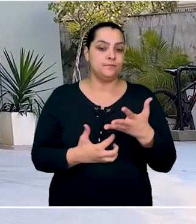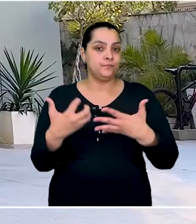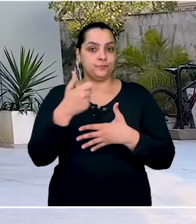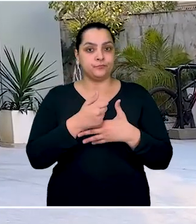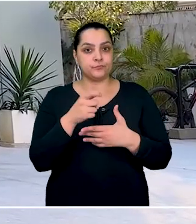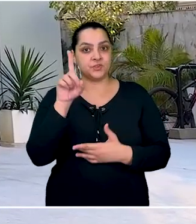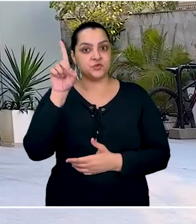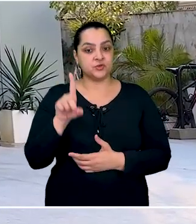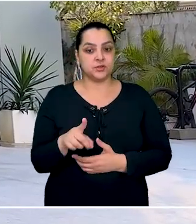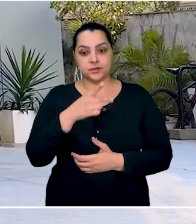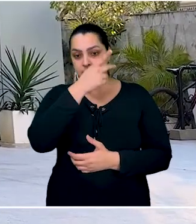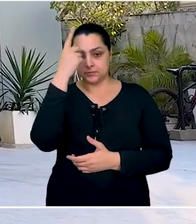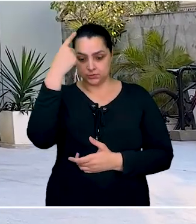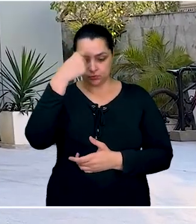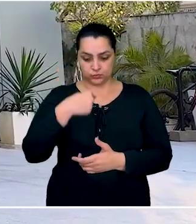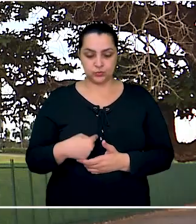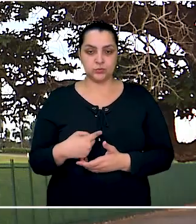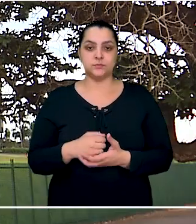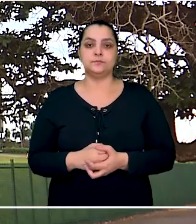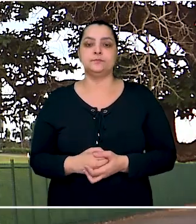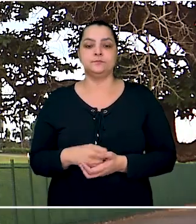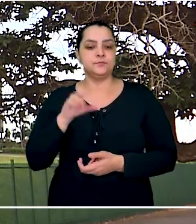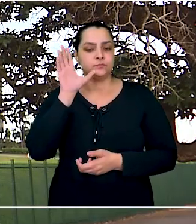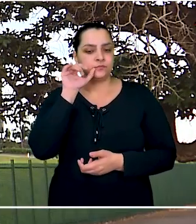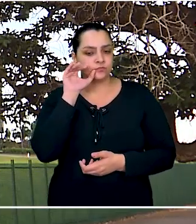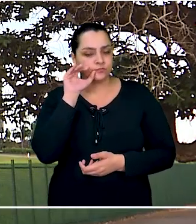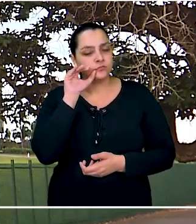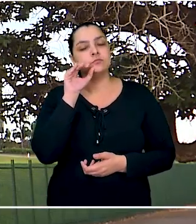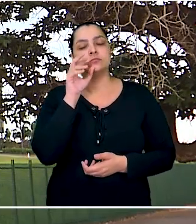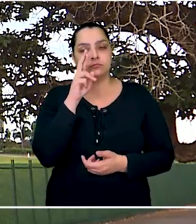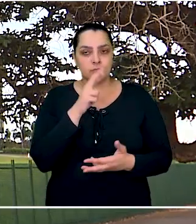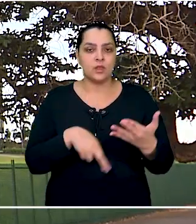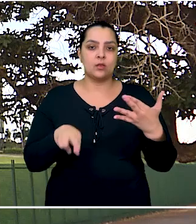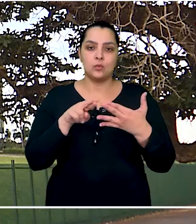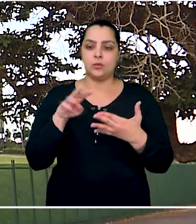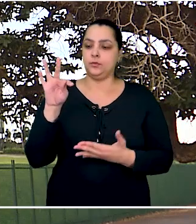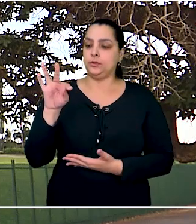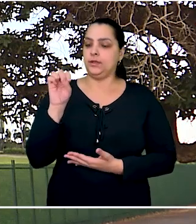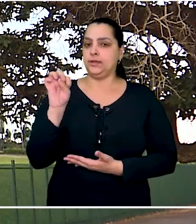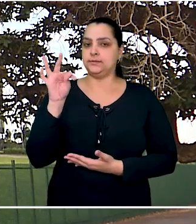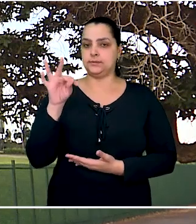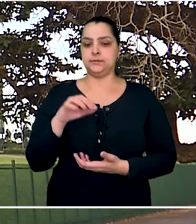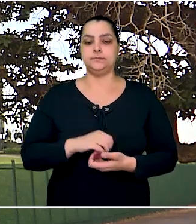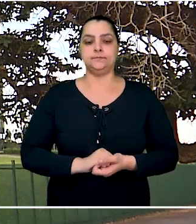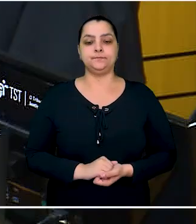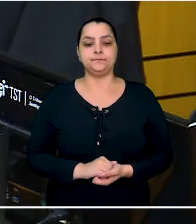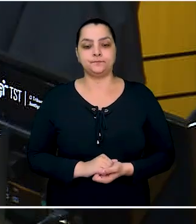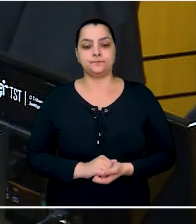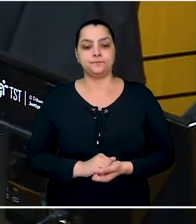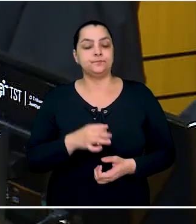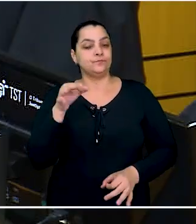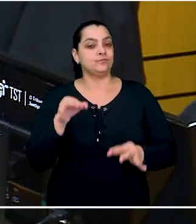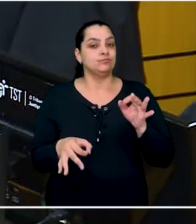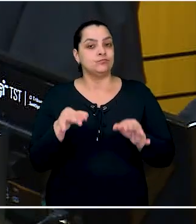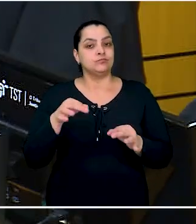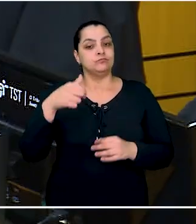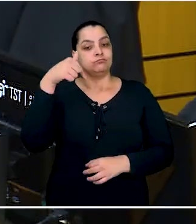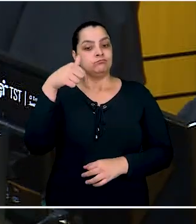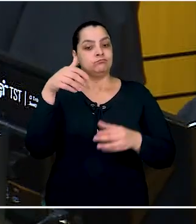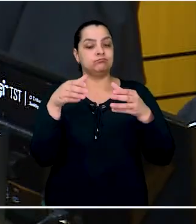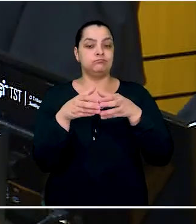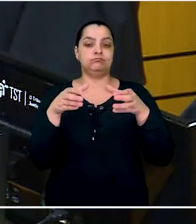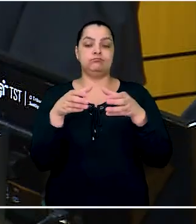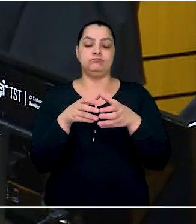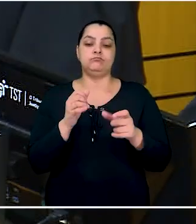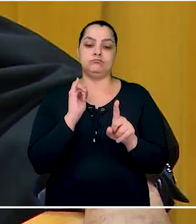não viola os direitos de personalidade. A empregada, então, recorreu ao Tribunal Superior do Trabalho. O caso foi julgado pela